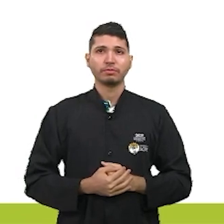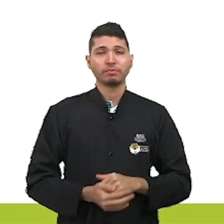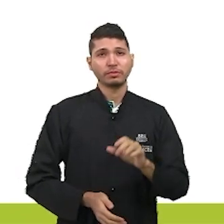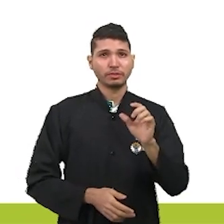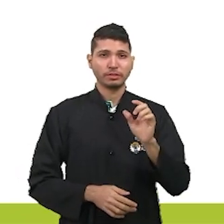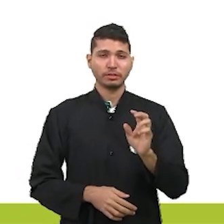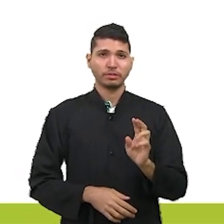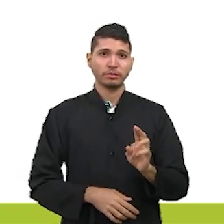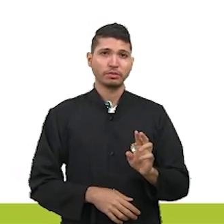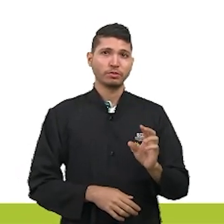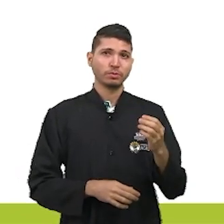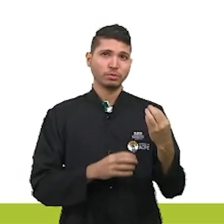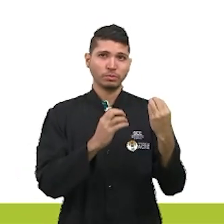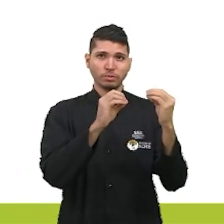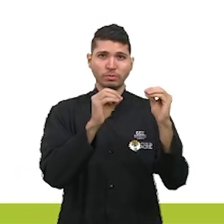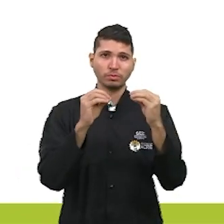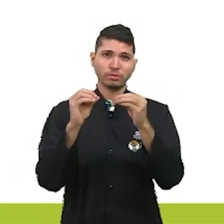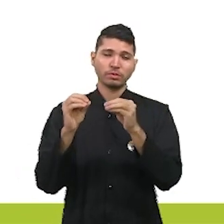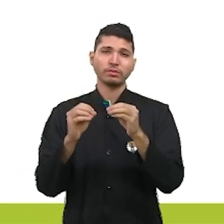serem escolhidas